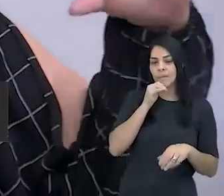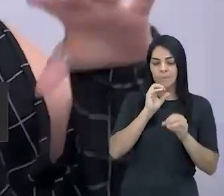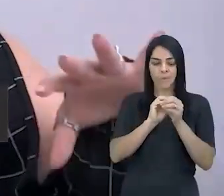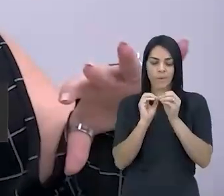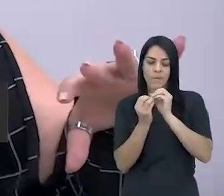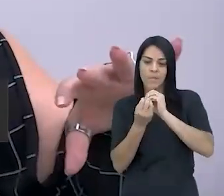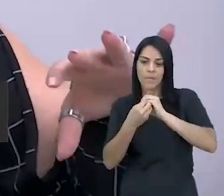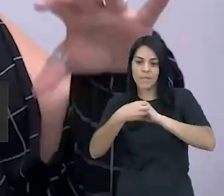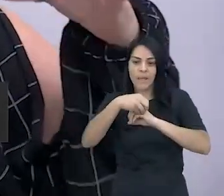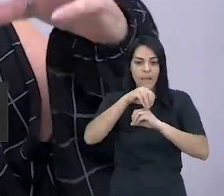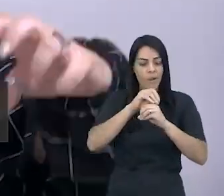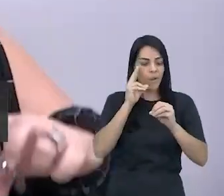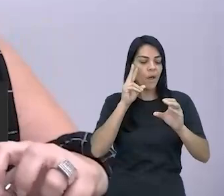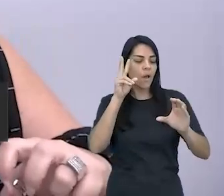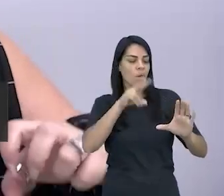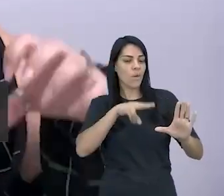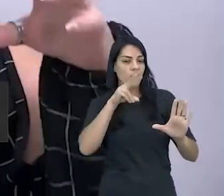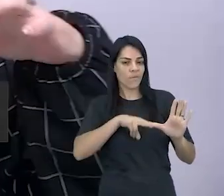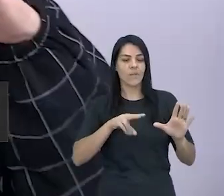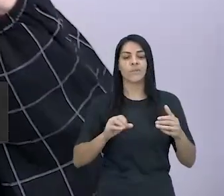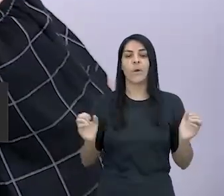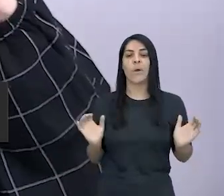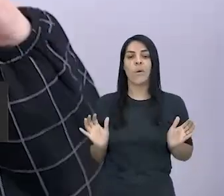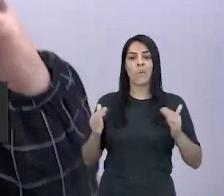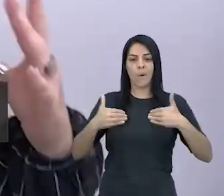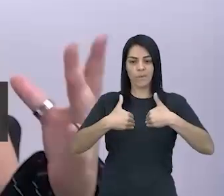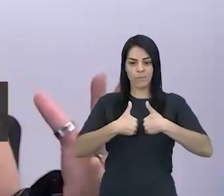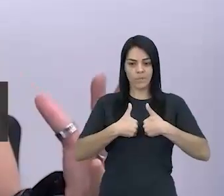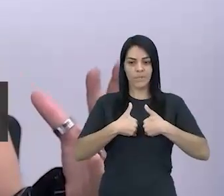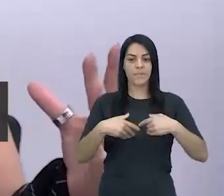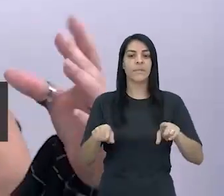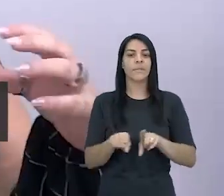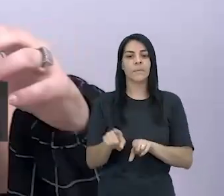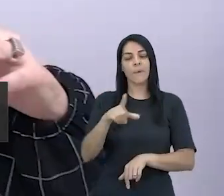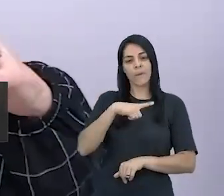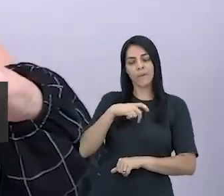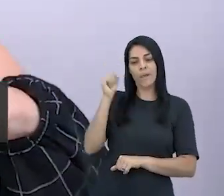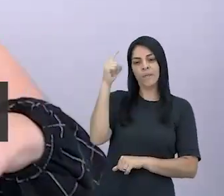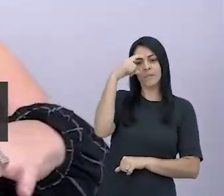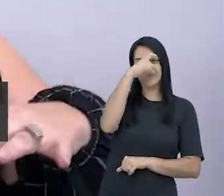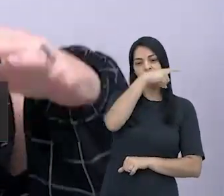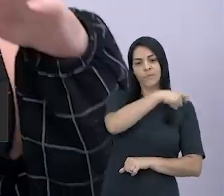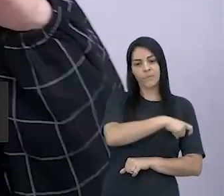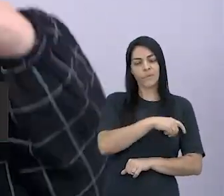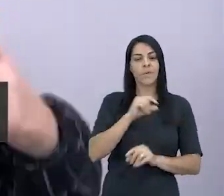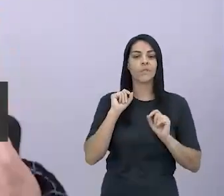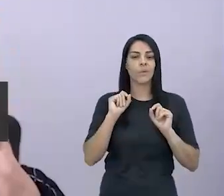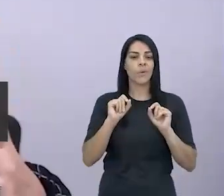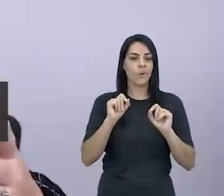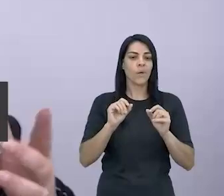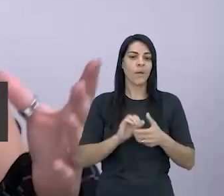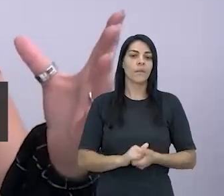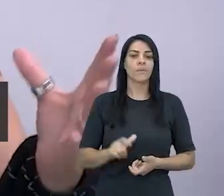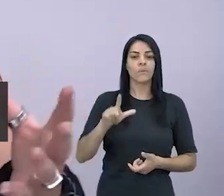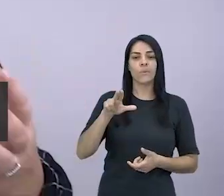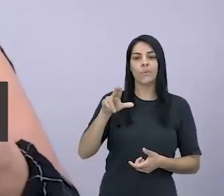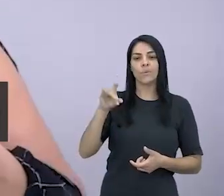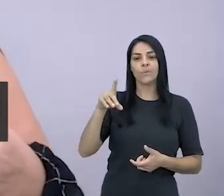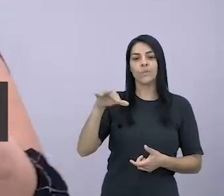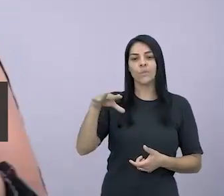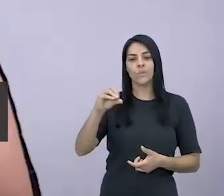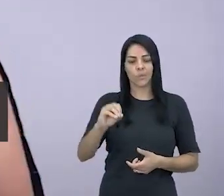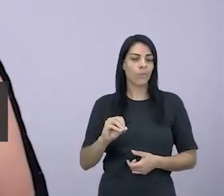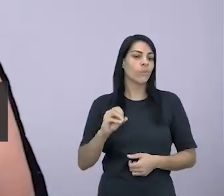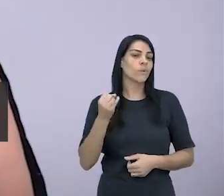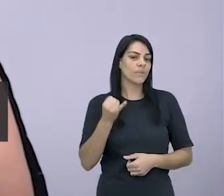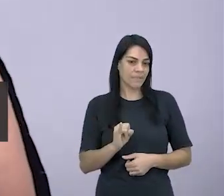no imaginário. Exatamente. O autista, ele tem dificuldade na questão do lúdico. Então, se eu fizer